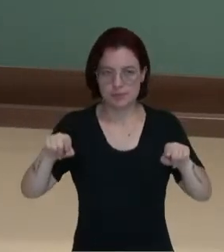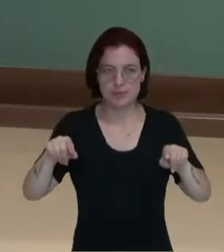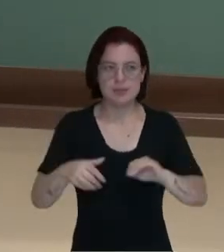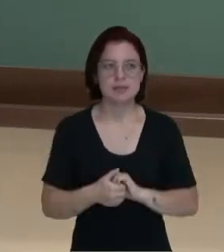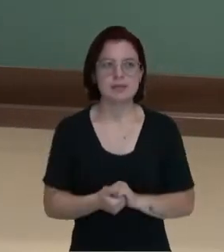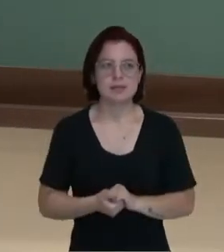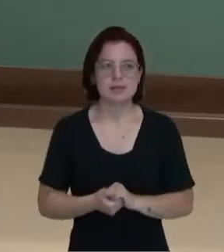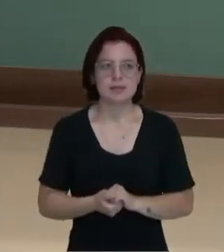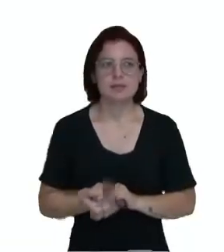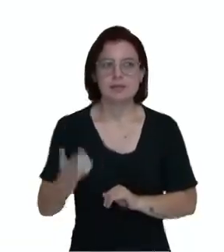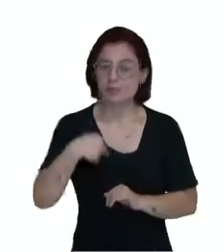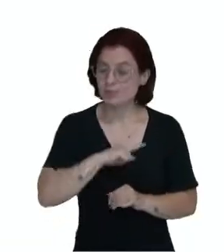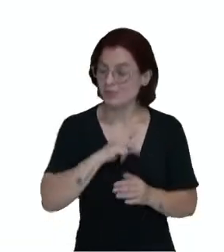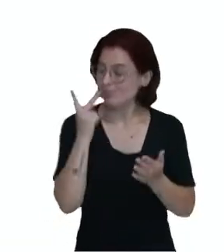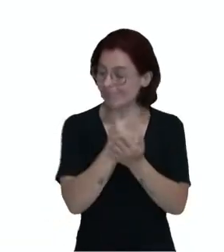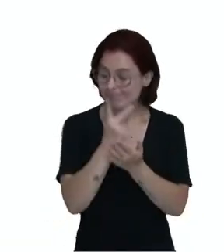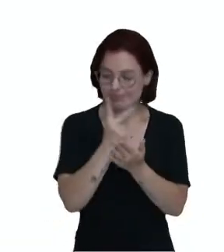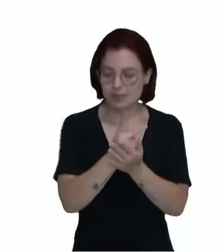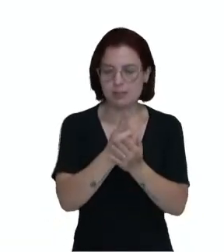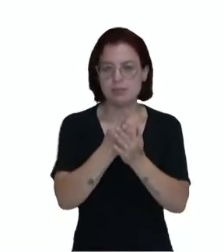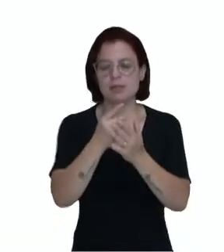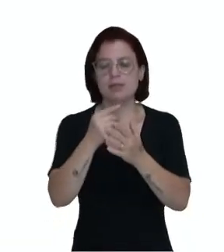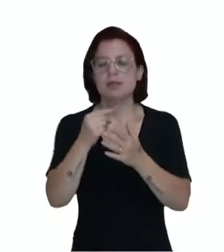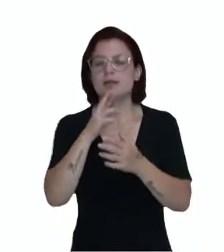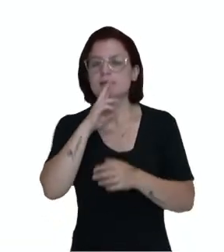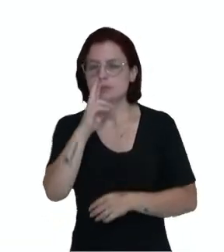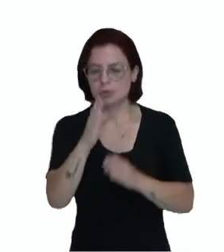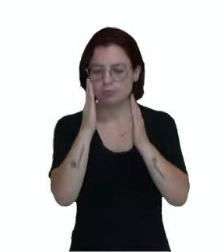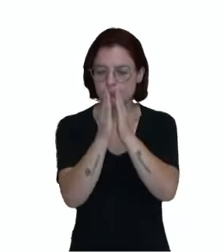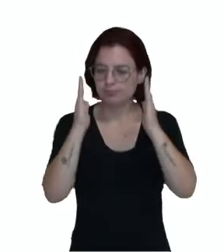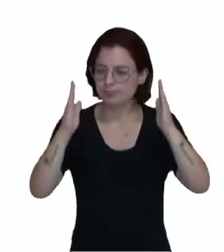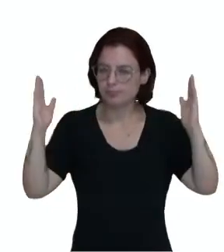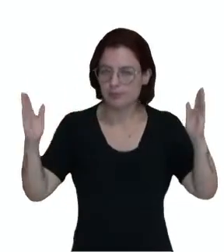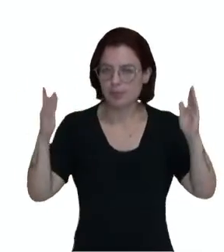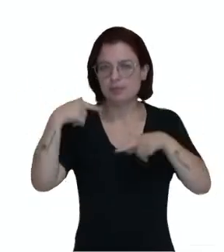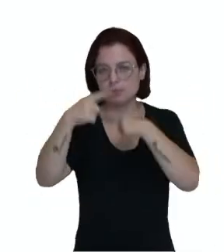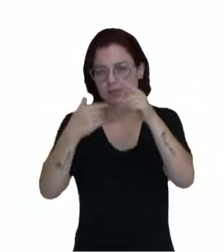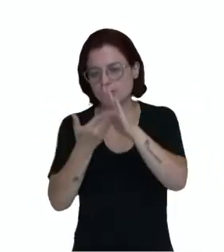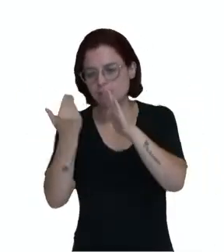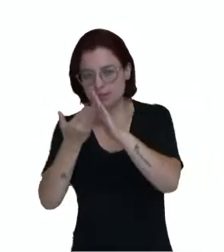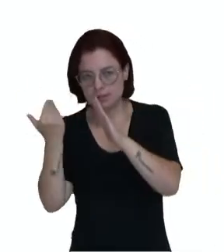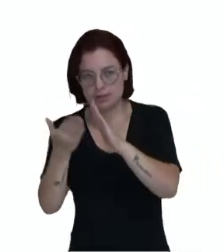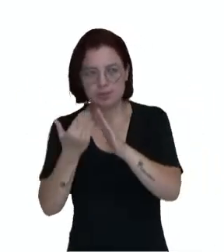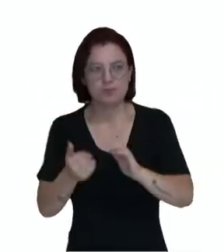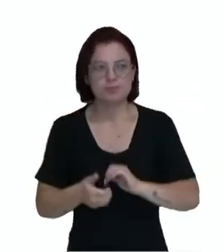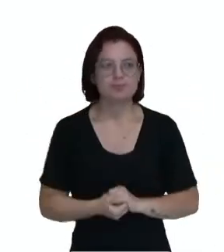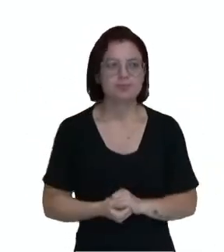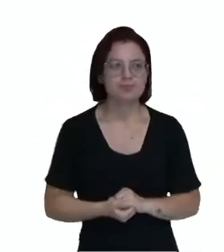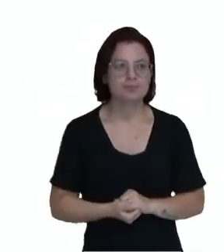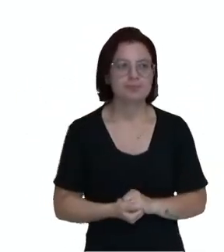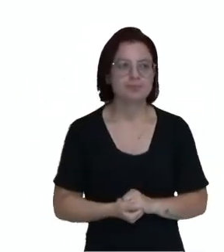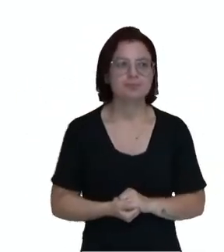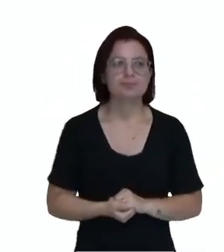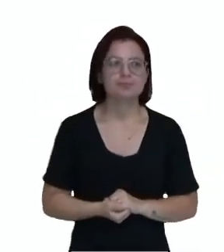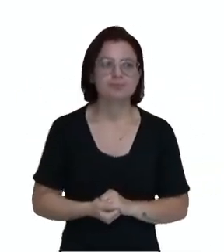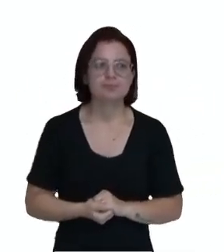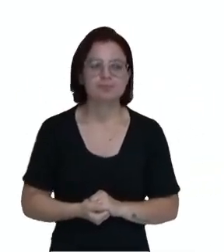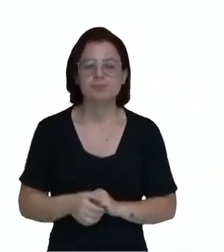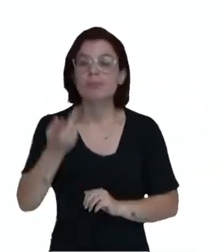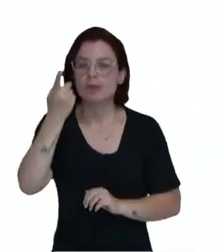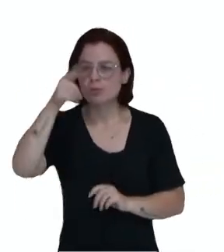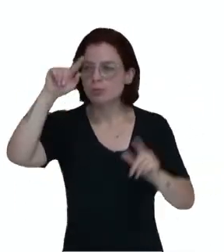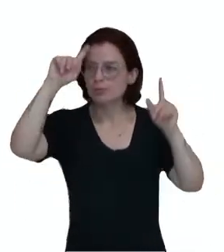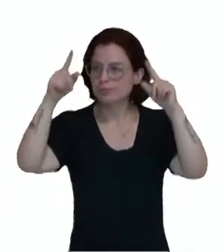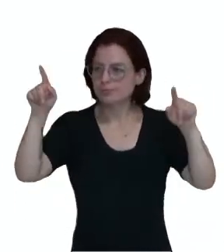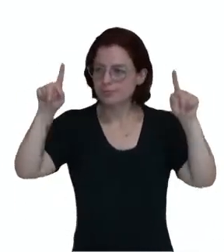dos parênteses e eliminamos. Aí, nós resolvemos o que fica dentro dos colchetes e eliminamos. Por